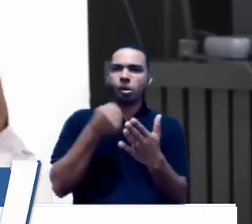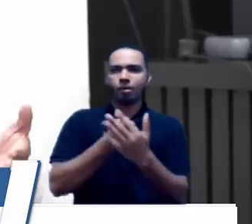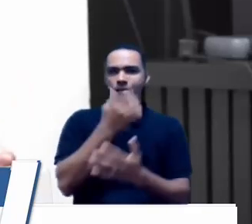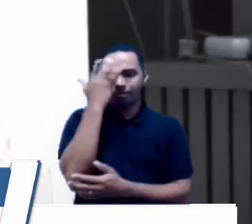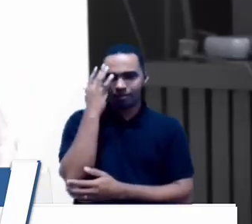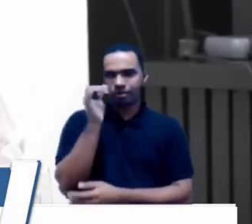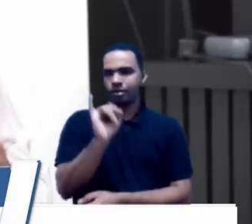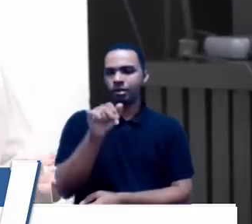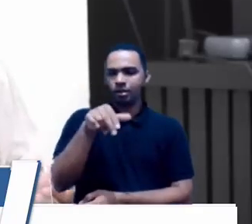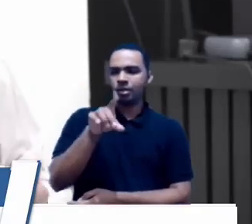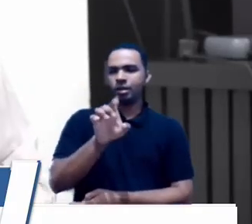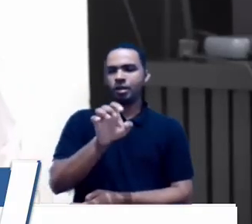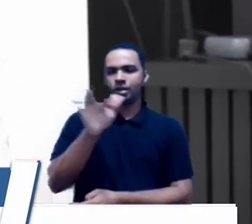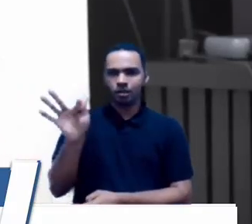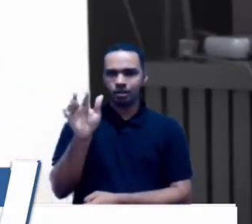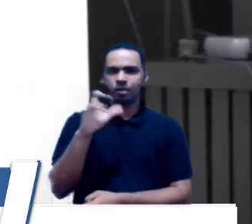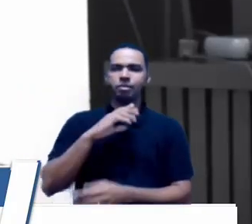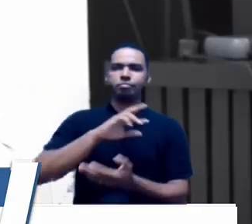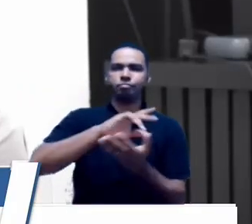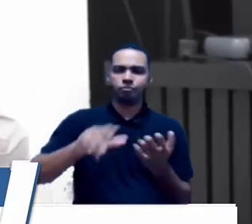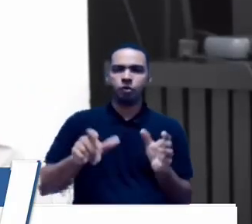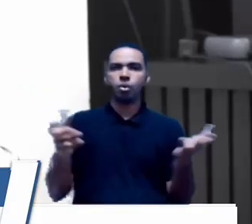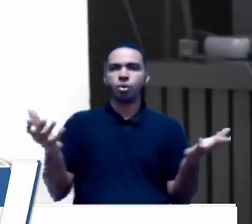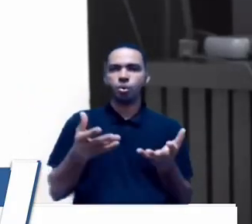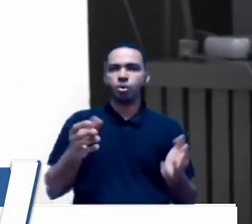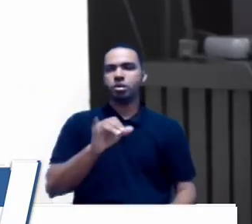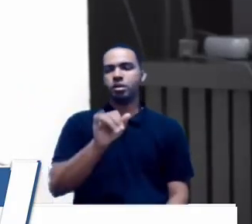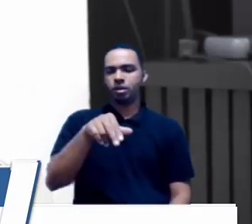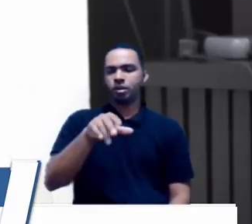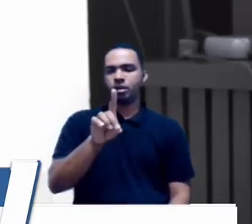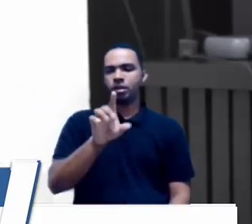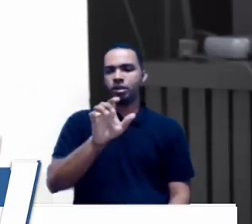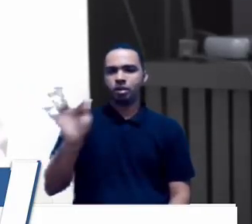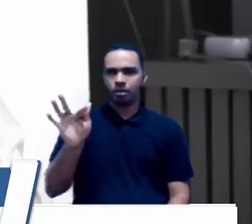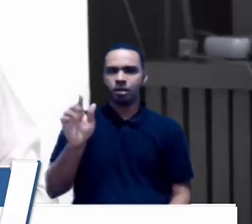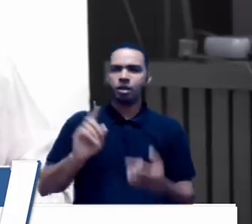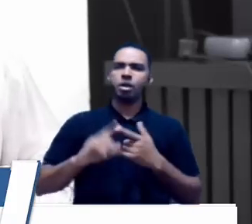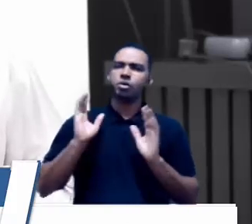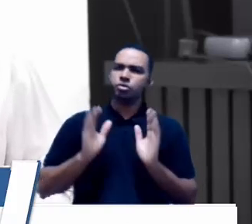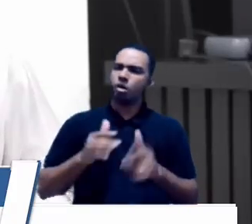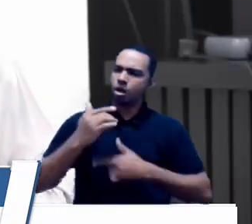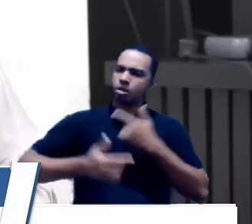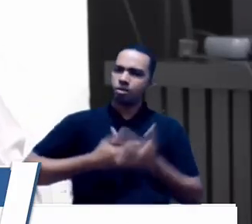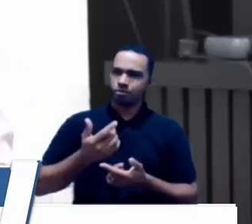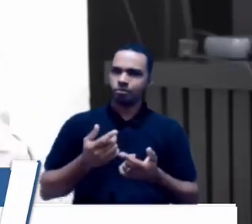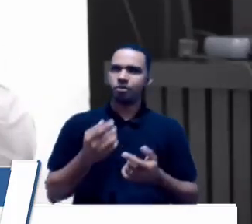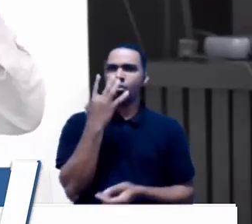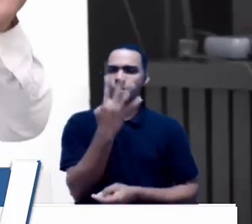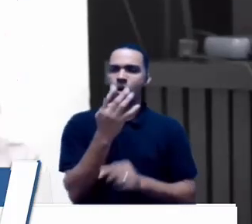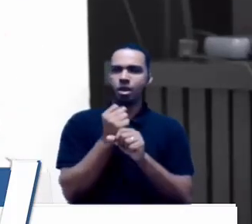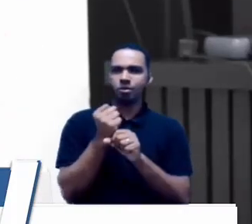o Deucrésio, hoje a Indef, na Cidade Franca. Eu trabalhei lá, né, inclusive trabalhei 4 anos, a gente tinha